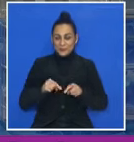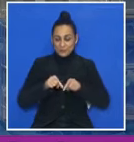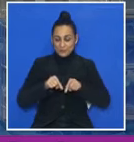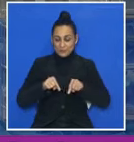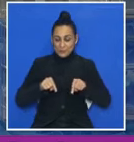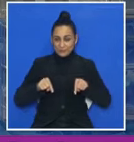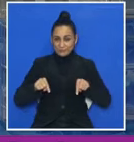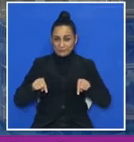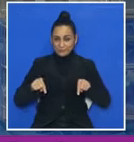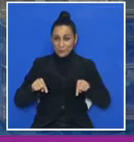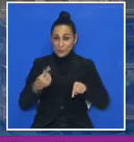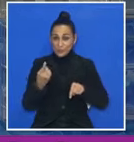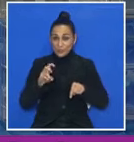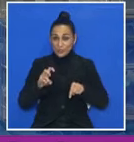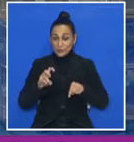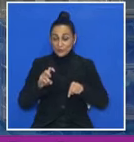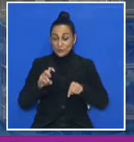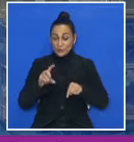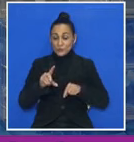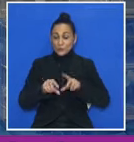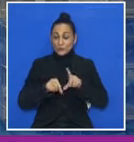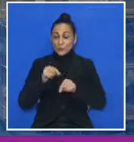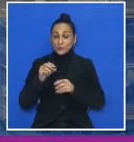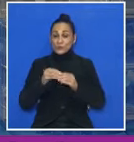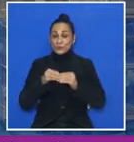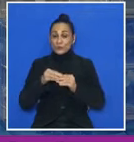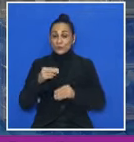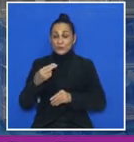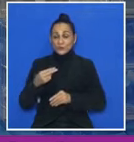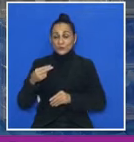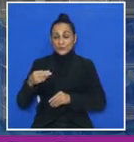Vamos confirmar os 15 números sorteados no concurso